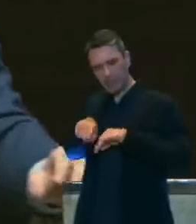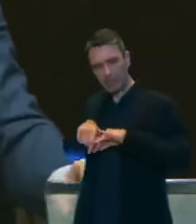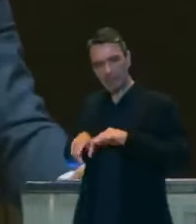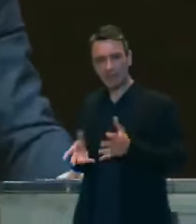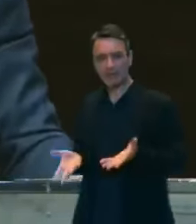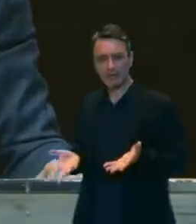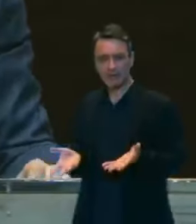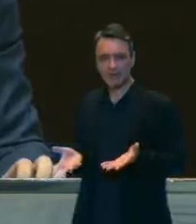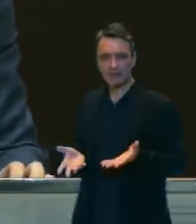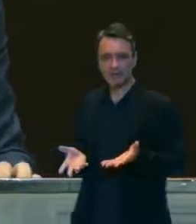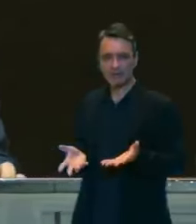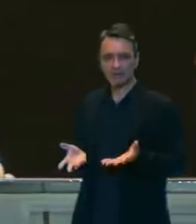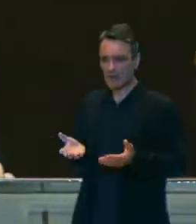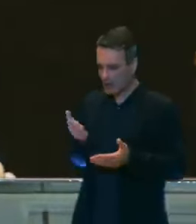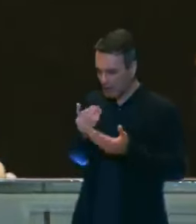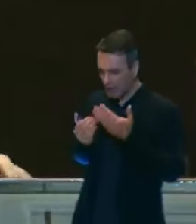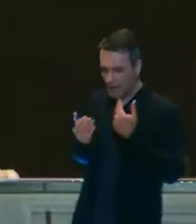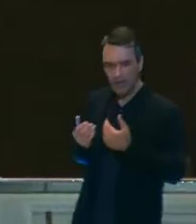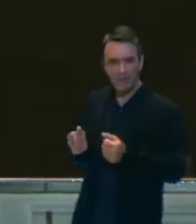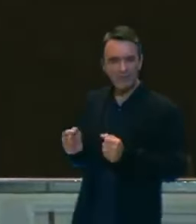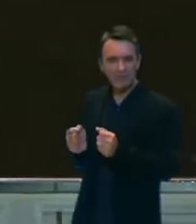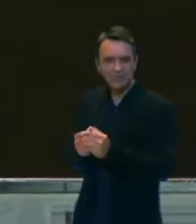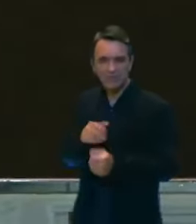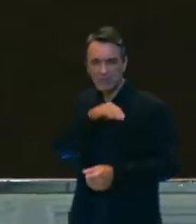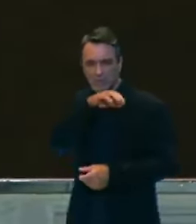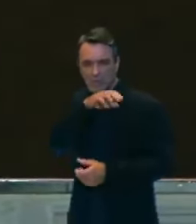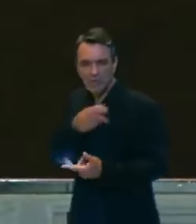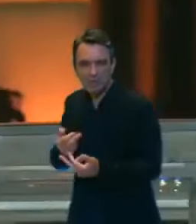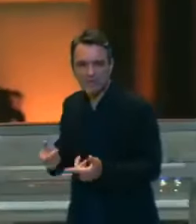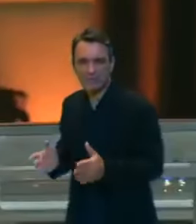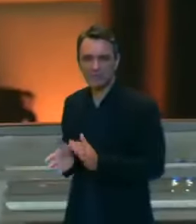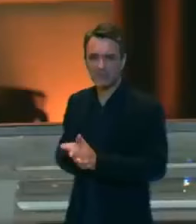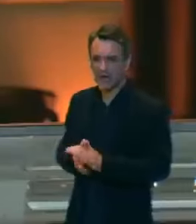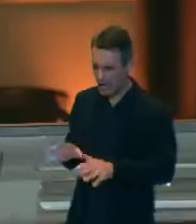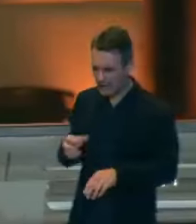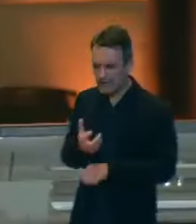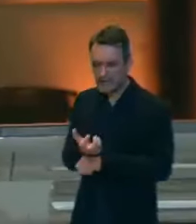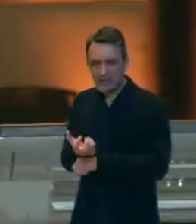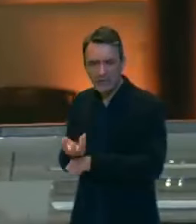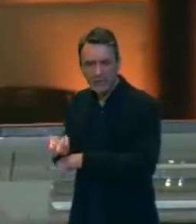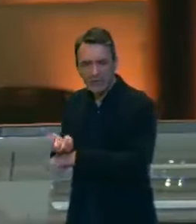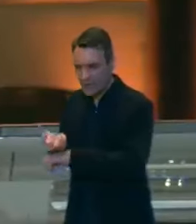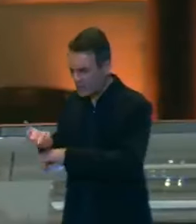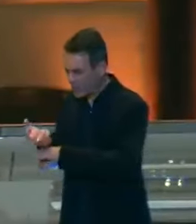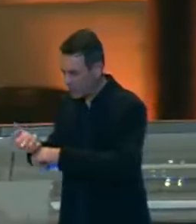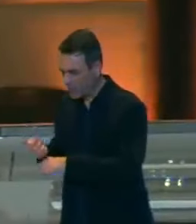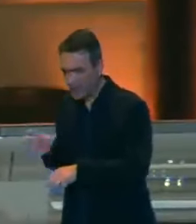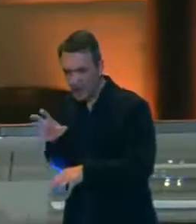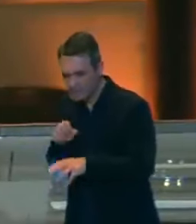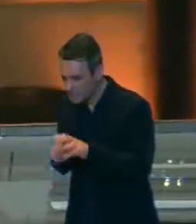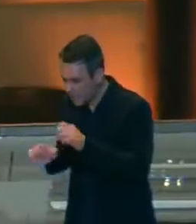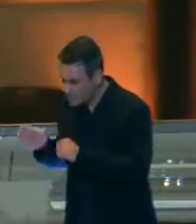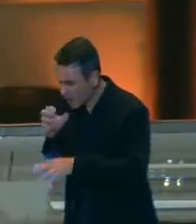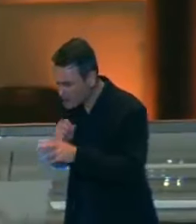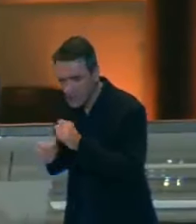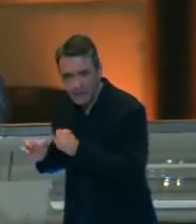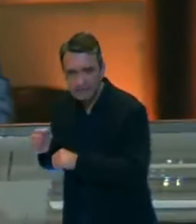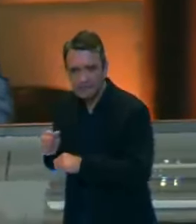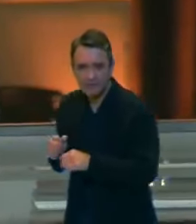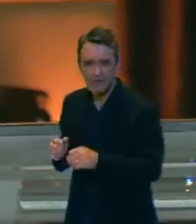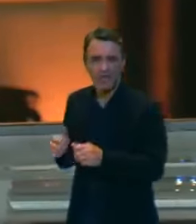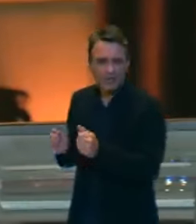E ele come com os bichos, come grama com os bois, começa a